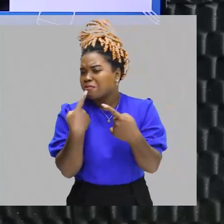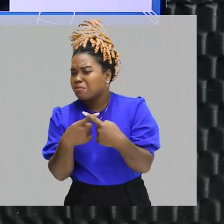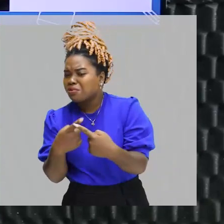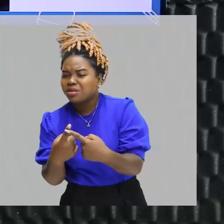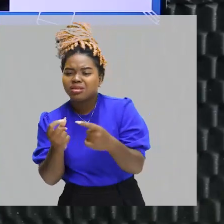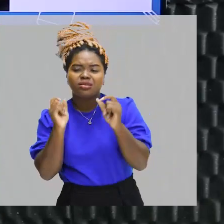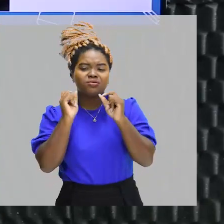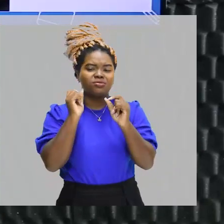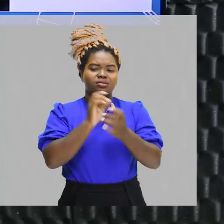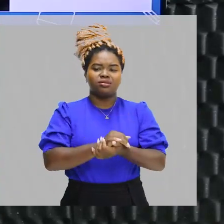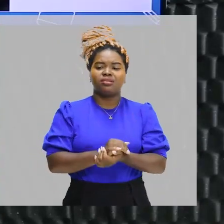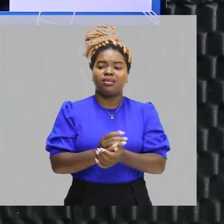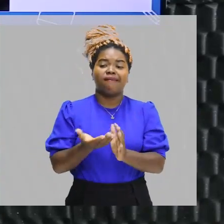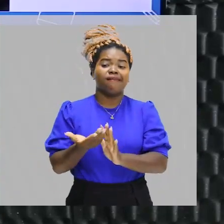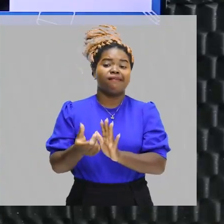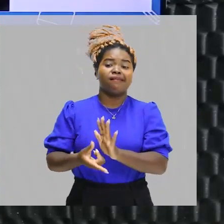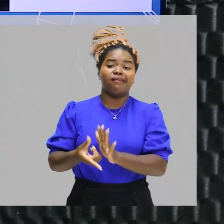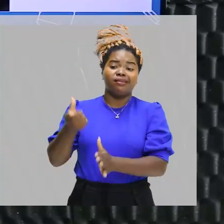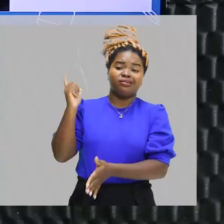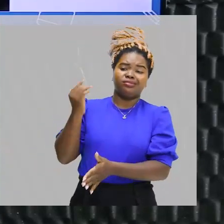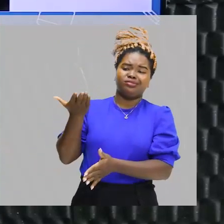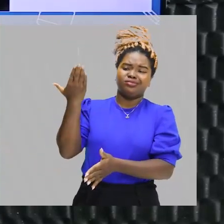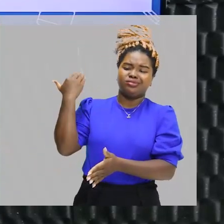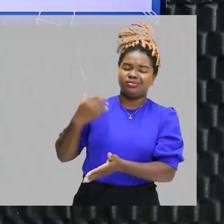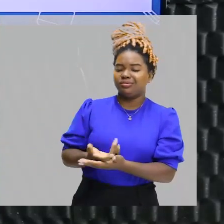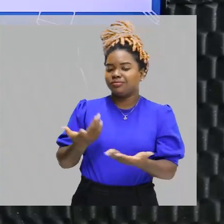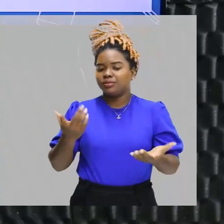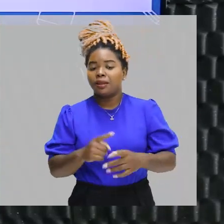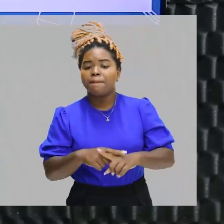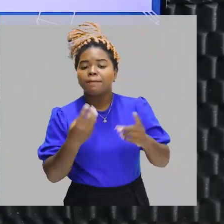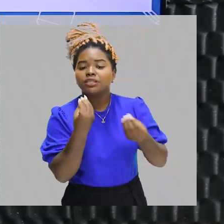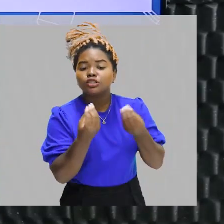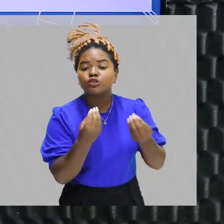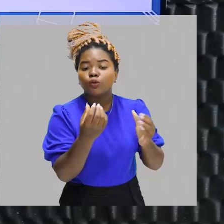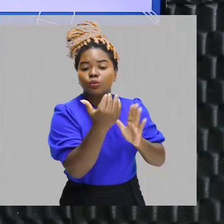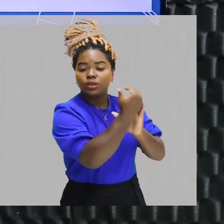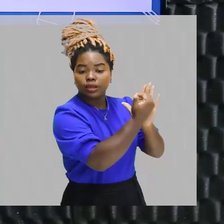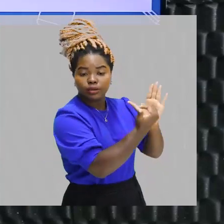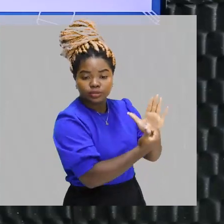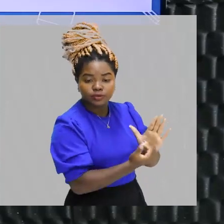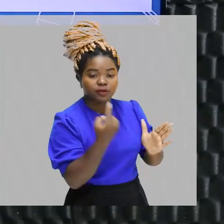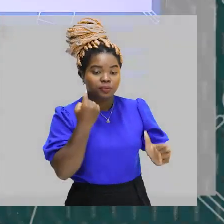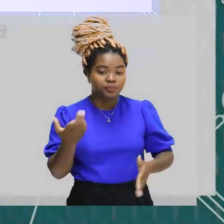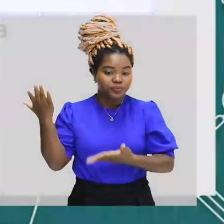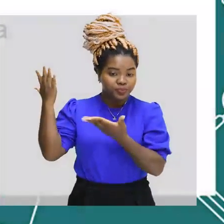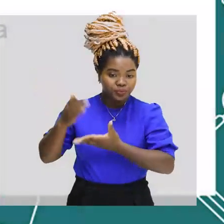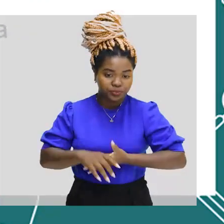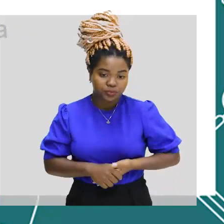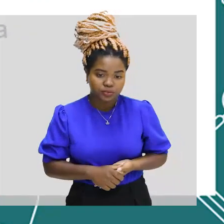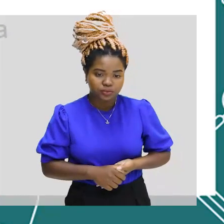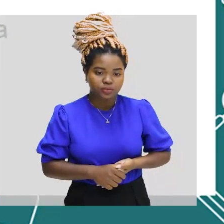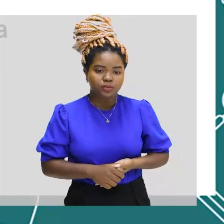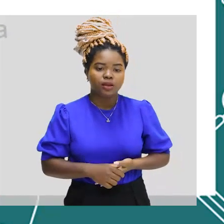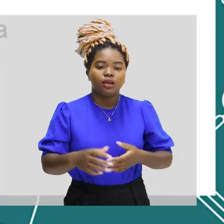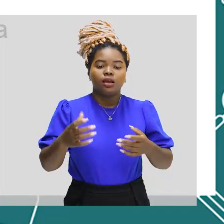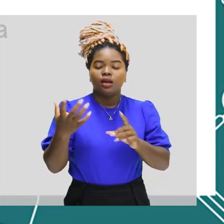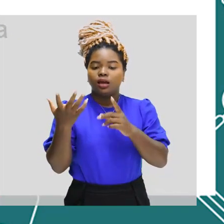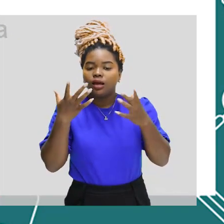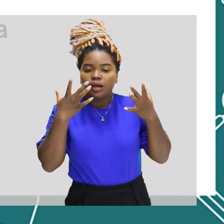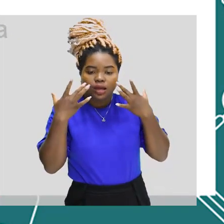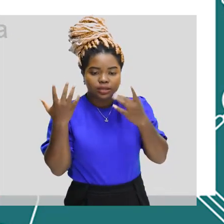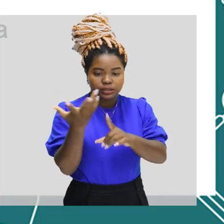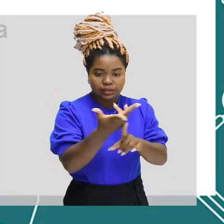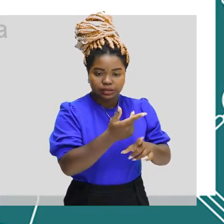muito anterior e aí a gente vai perder um pouco de tempo. Então, como é que ele classifica isso? Ele classifica as artes visuais como